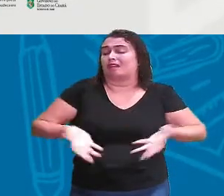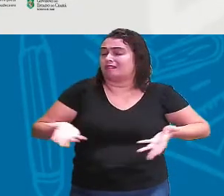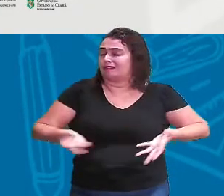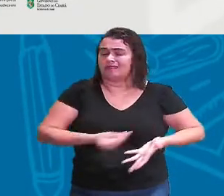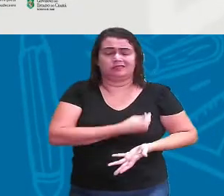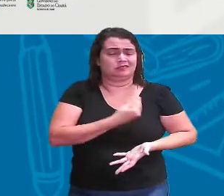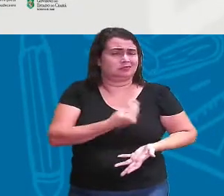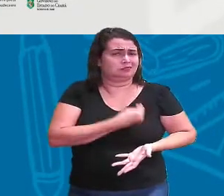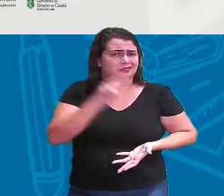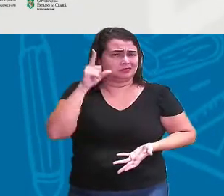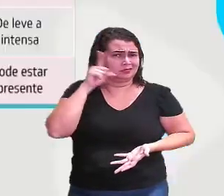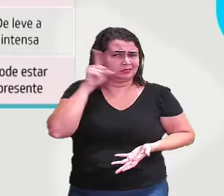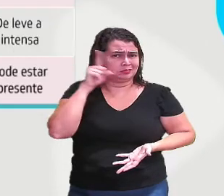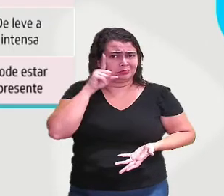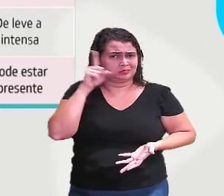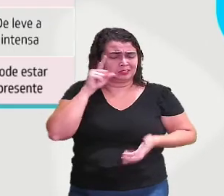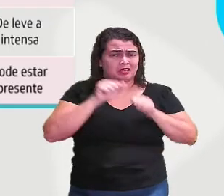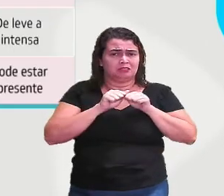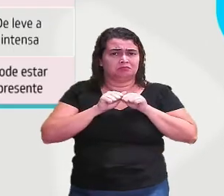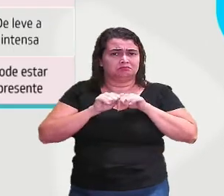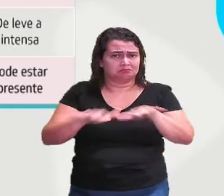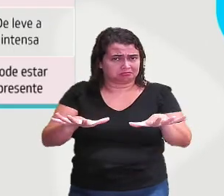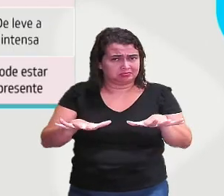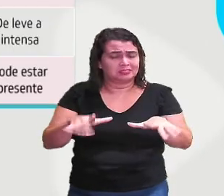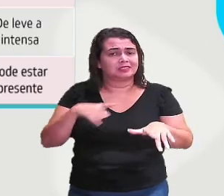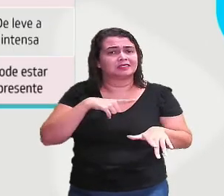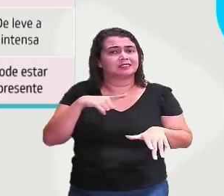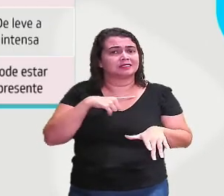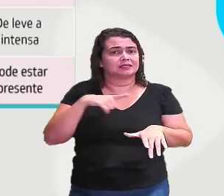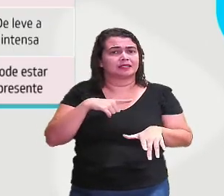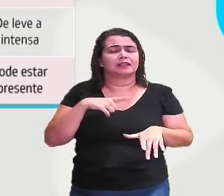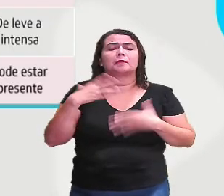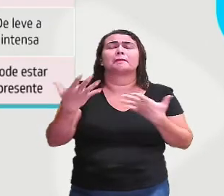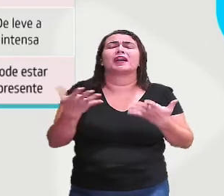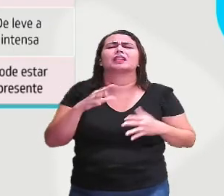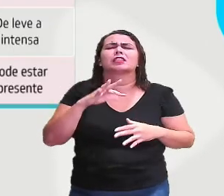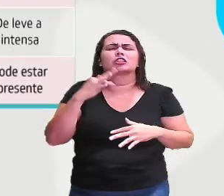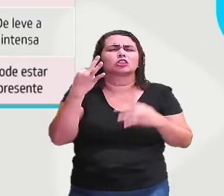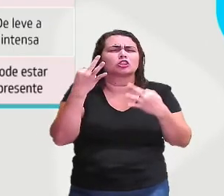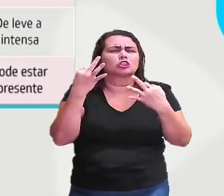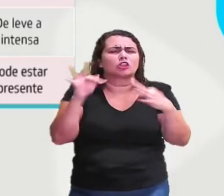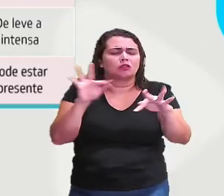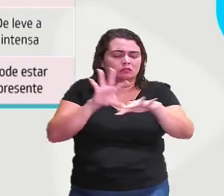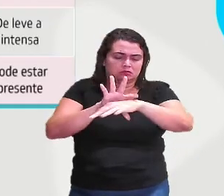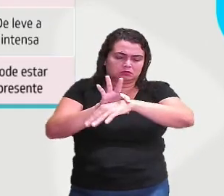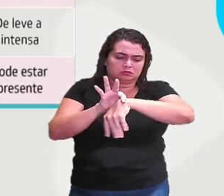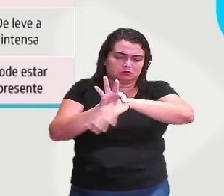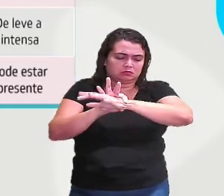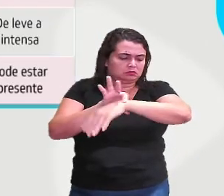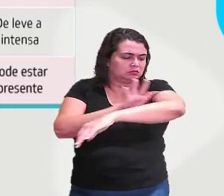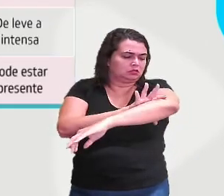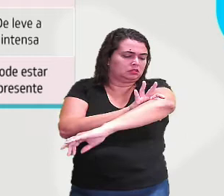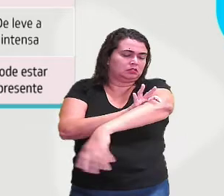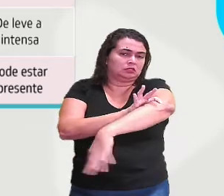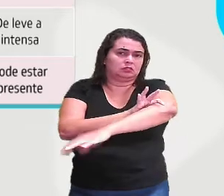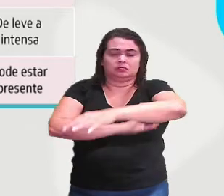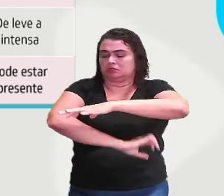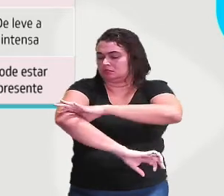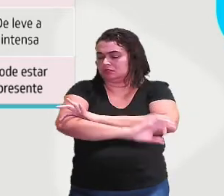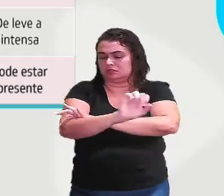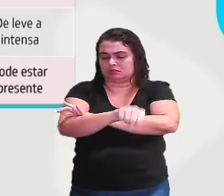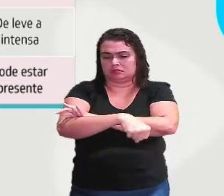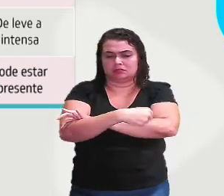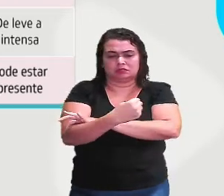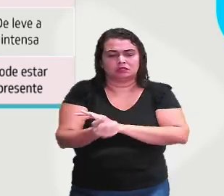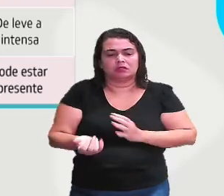história. E aí, abre mais uma vez essa imagem, quando a gente fala da questão das dores nas articulações. Já quando eu falo da dengue, as dores são